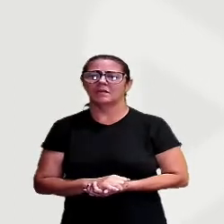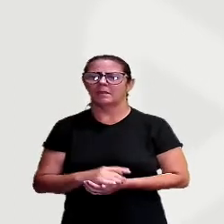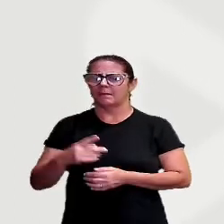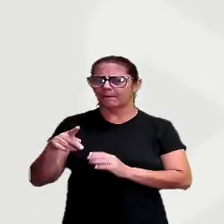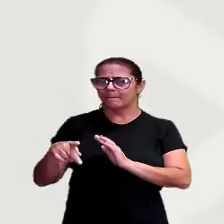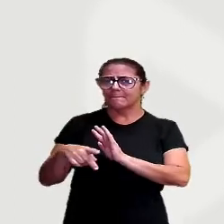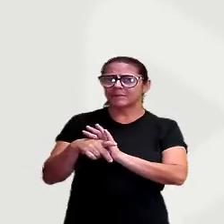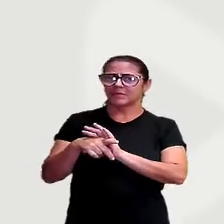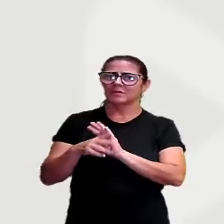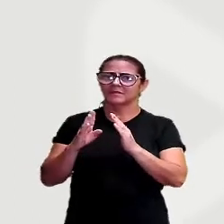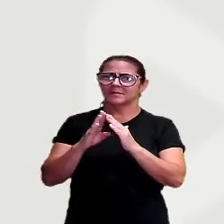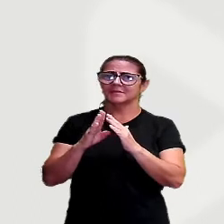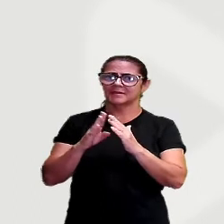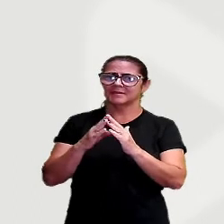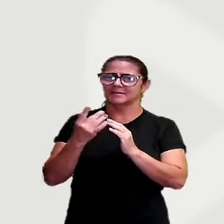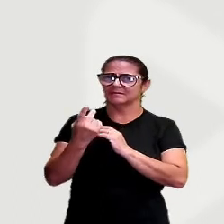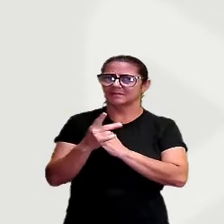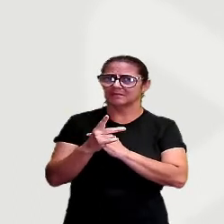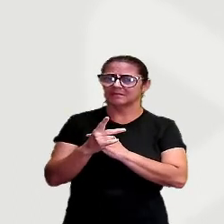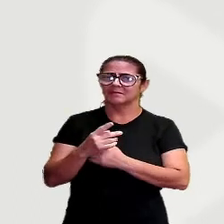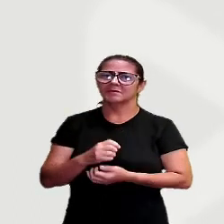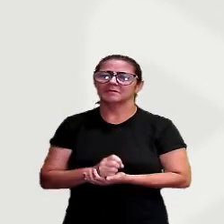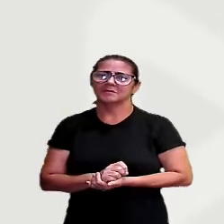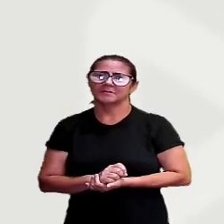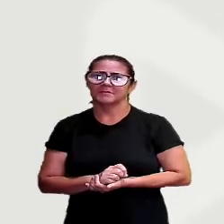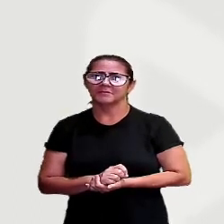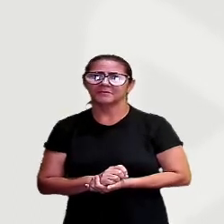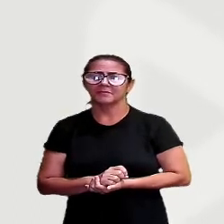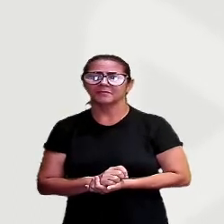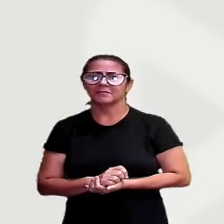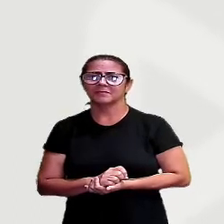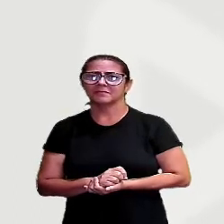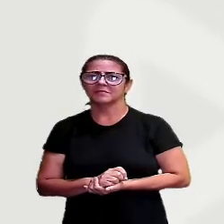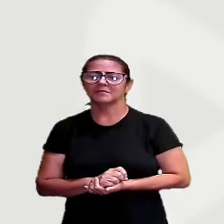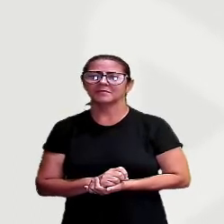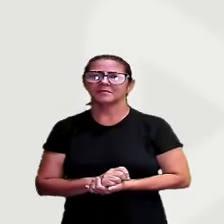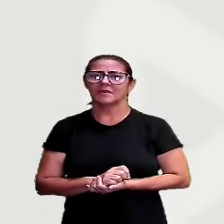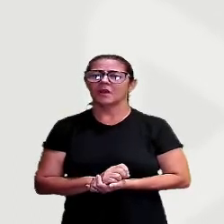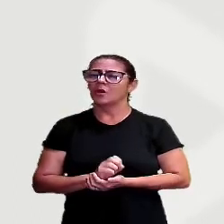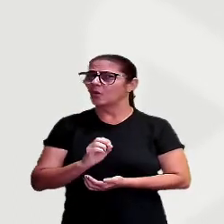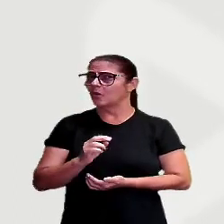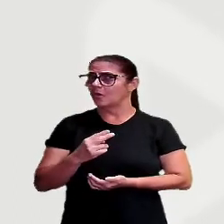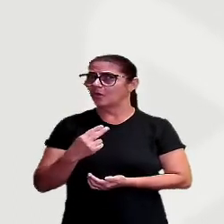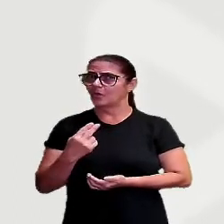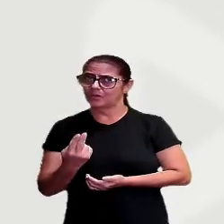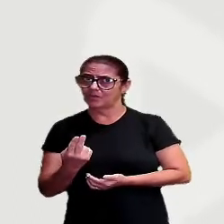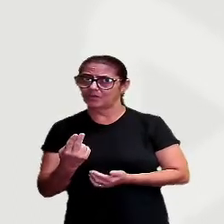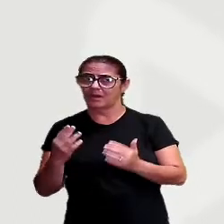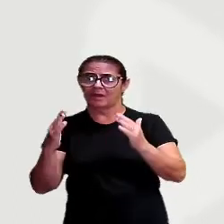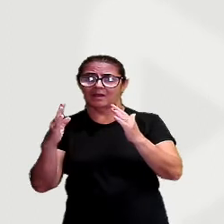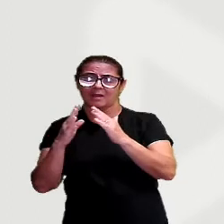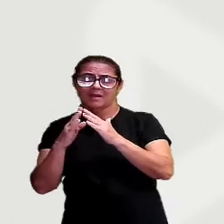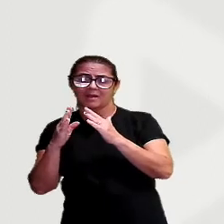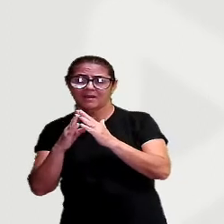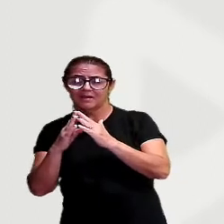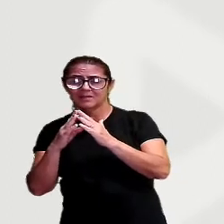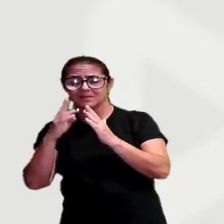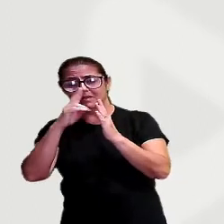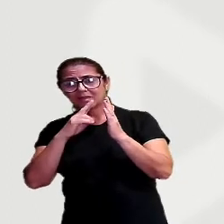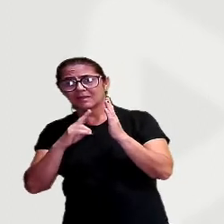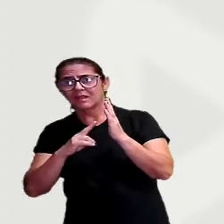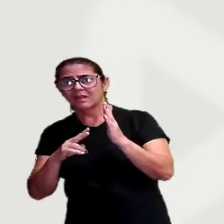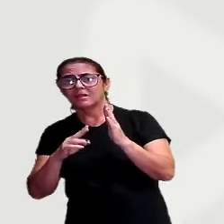própria casa dele, ou the house from the story he's reading, ou a casa que ele está lendo. O